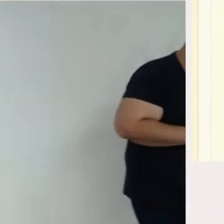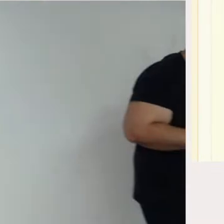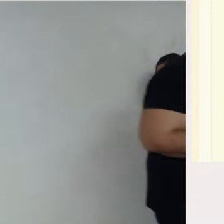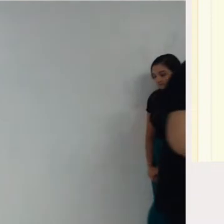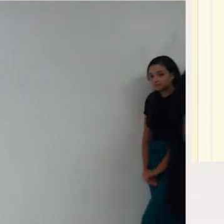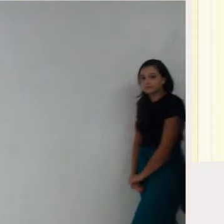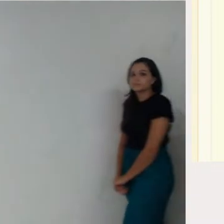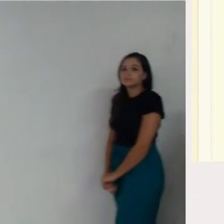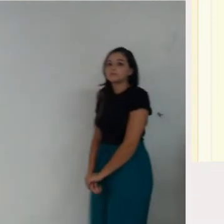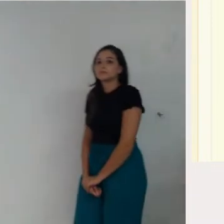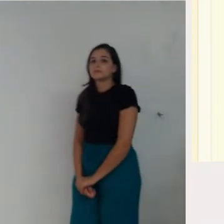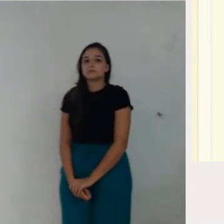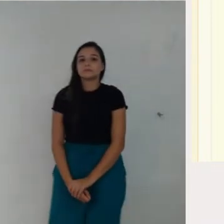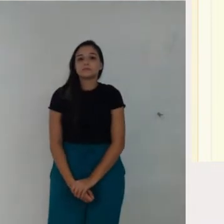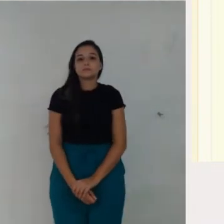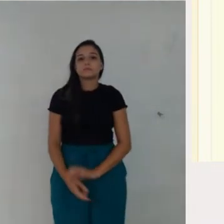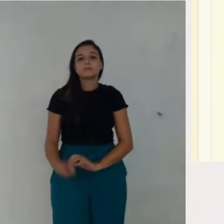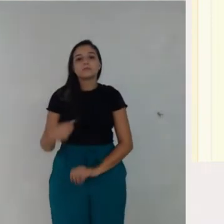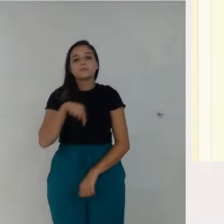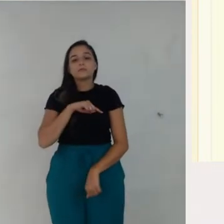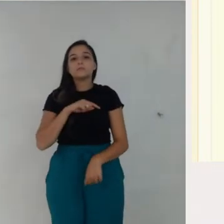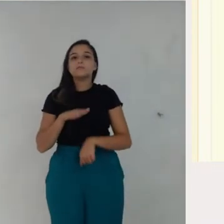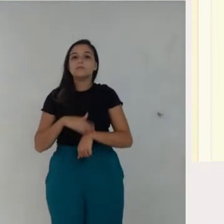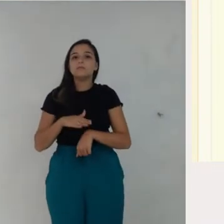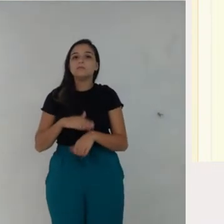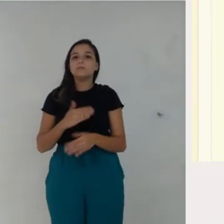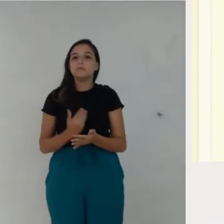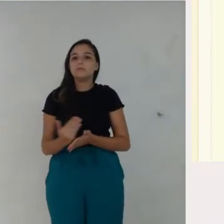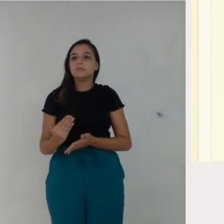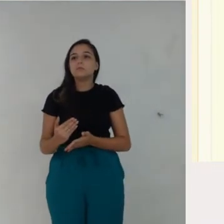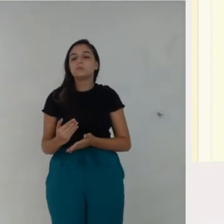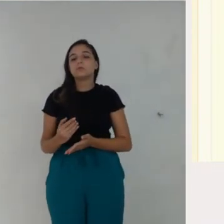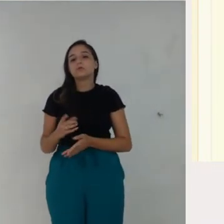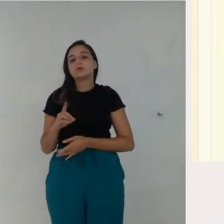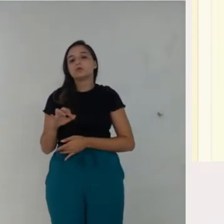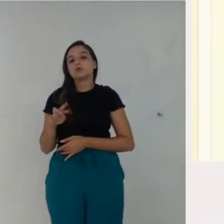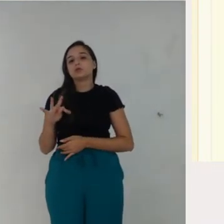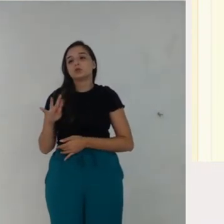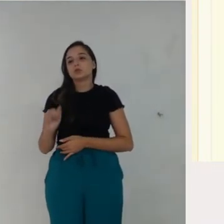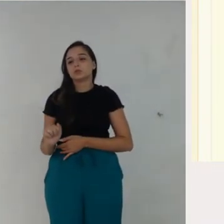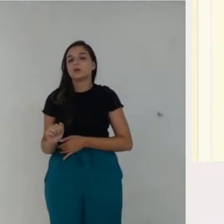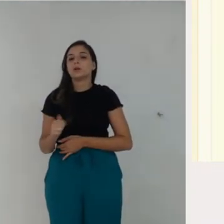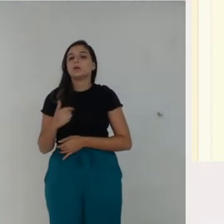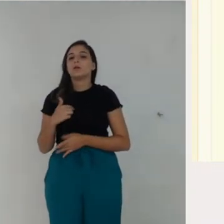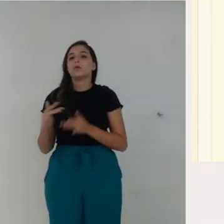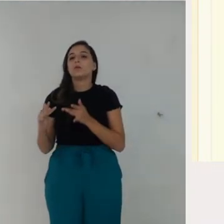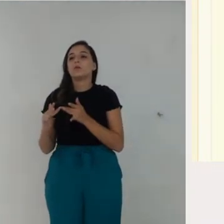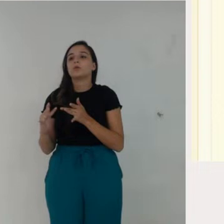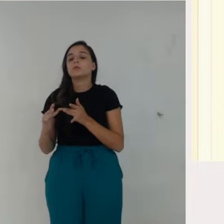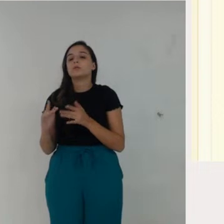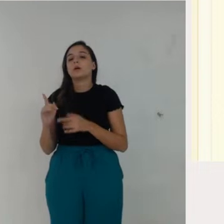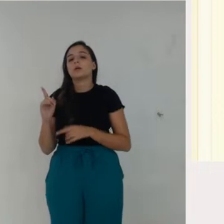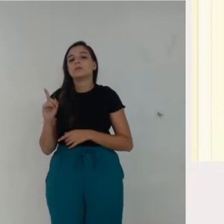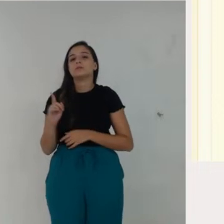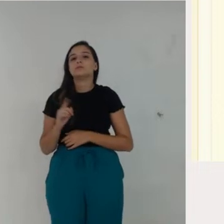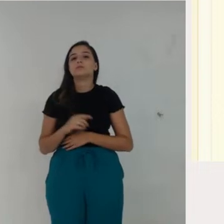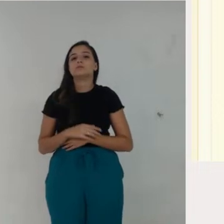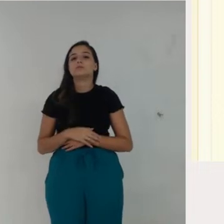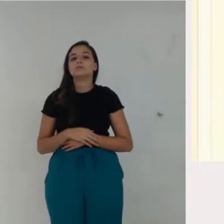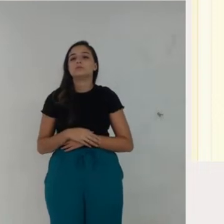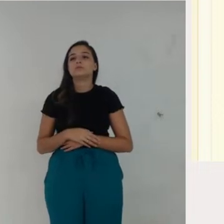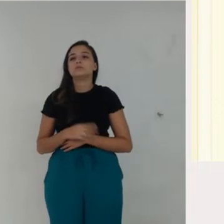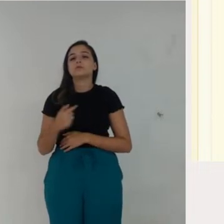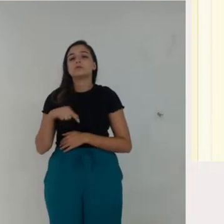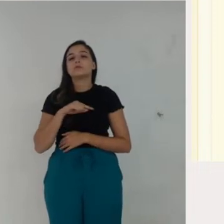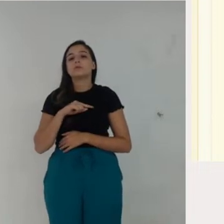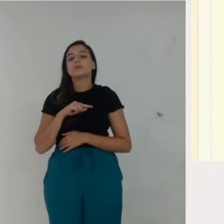começou o trabalho com o DITRA, eu entrei em contato com o Index. Por quê? Porque quando a gente fazia a busca